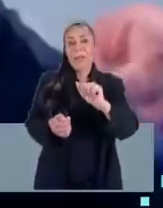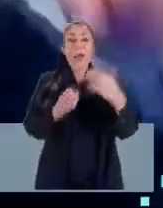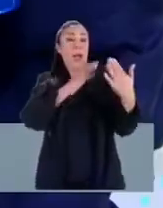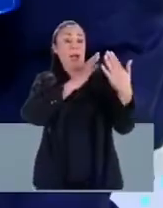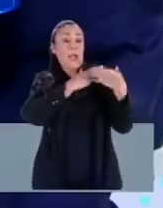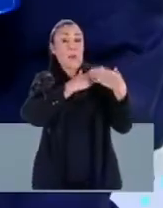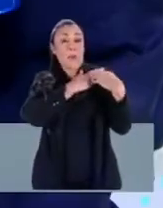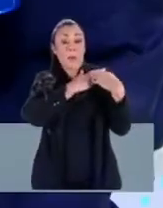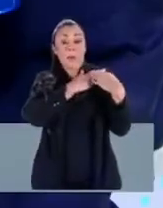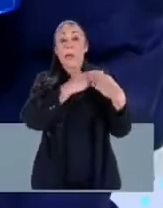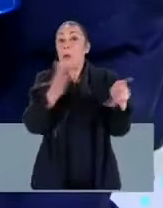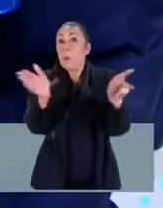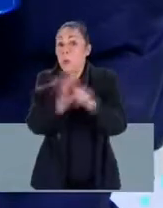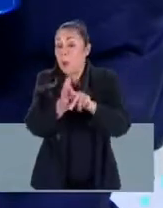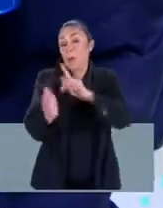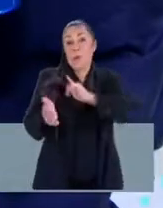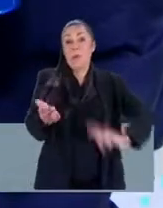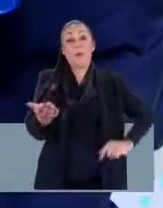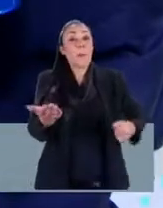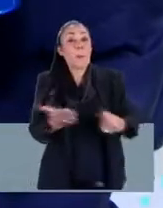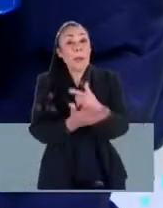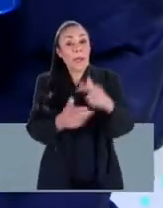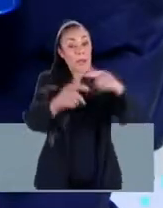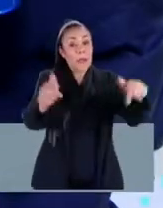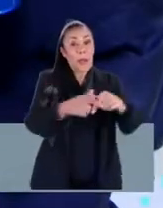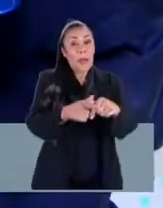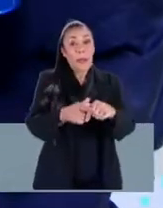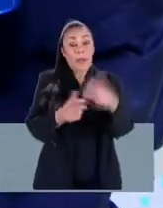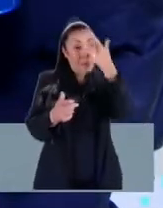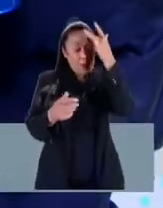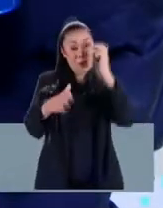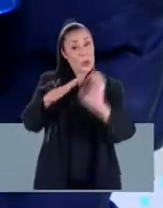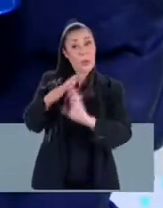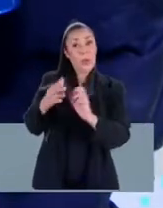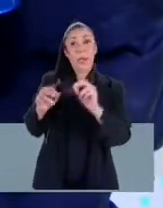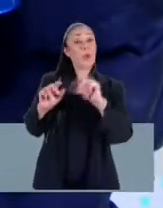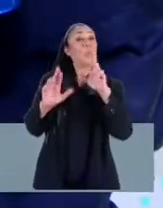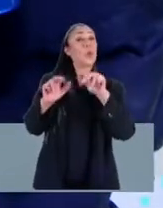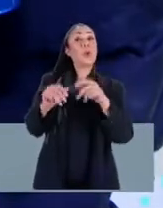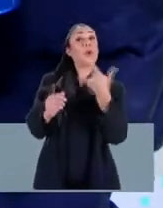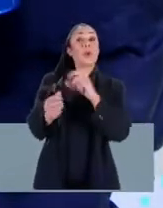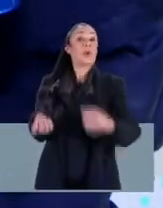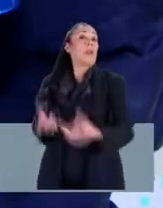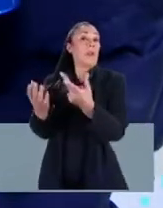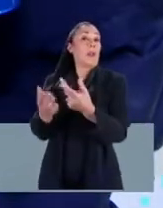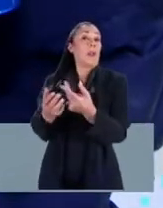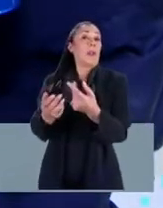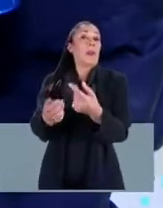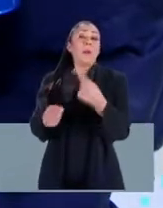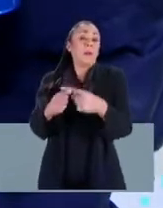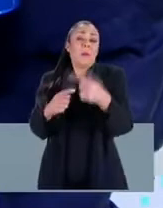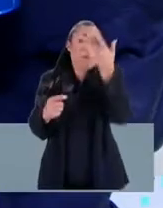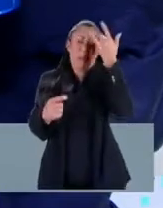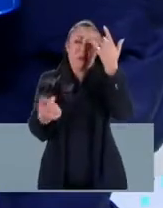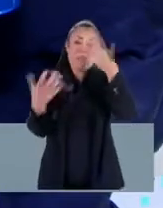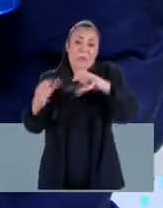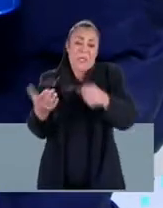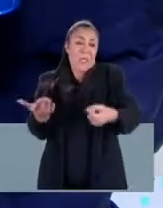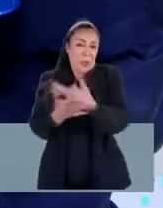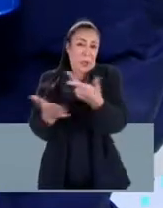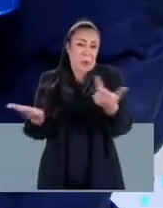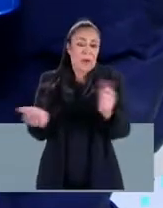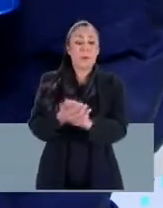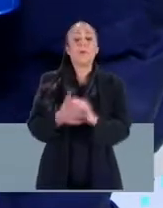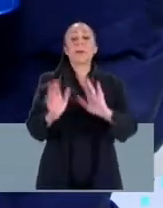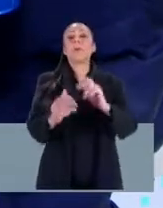de pagar a terra que, muitas vezes, o empresário não conseguia vender no mercado porque ninguém estava querendo comprar terra. Então, o que eu quero te